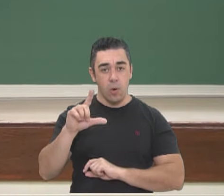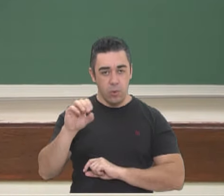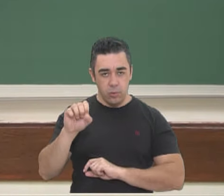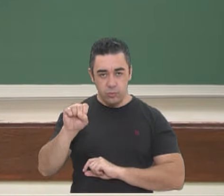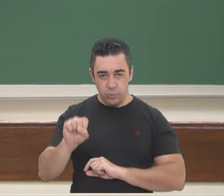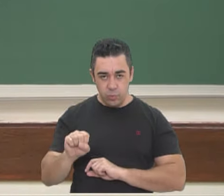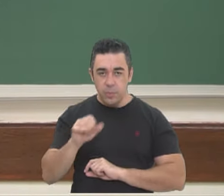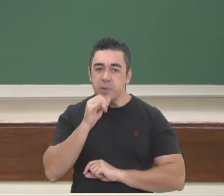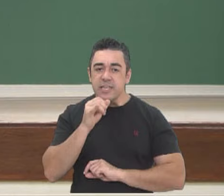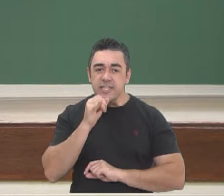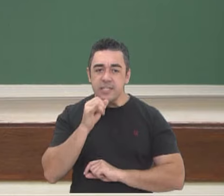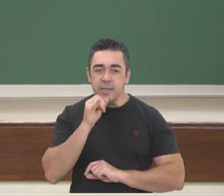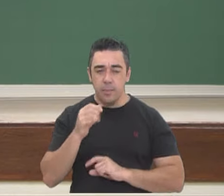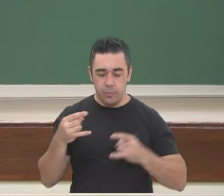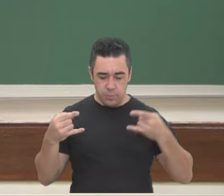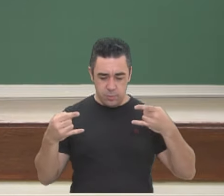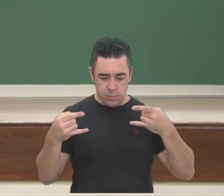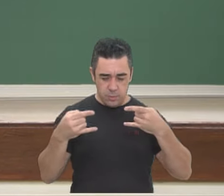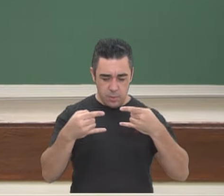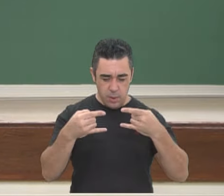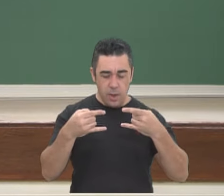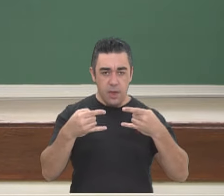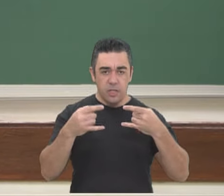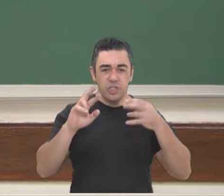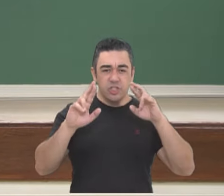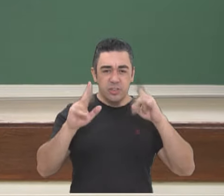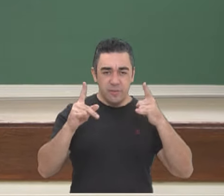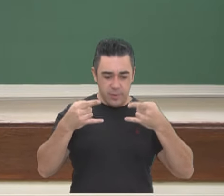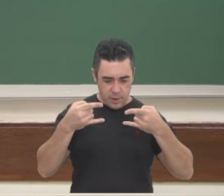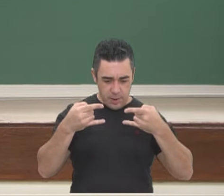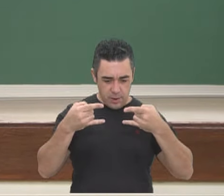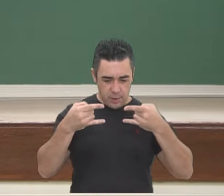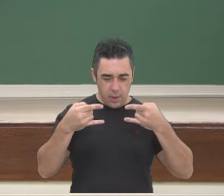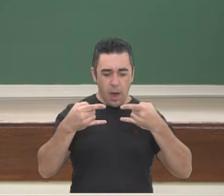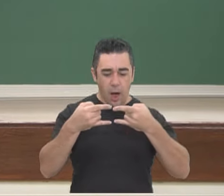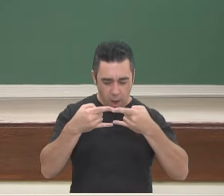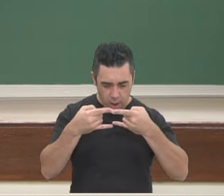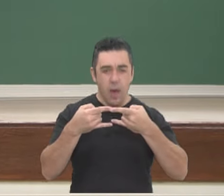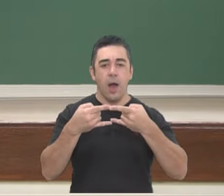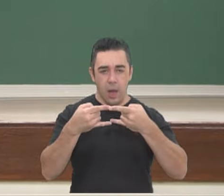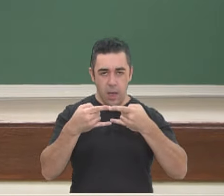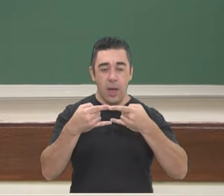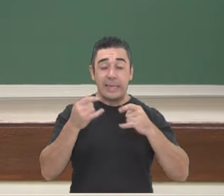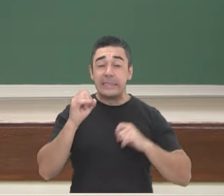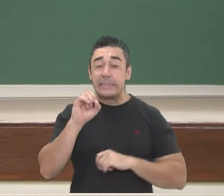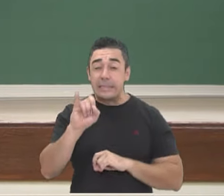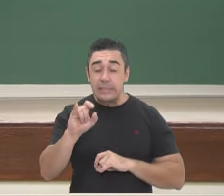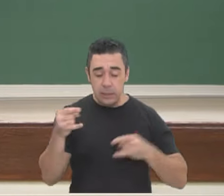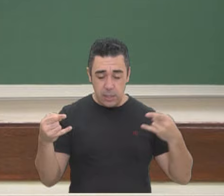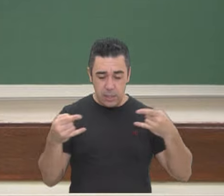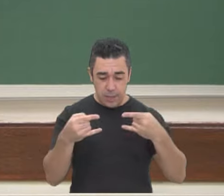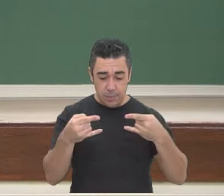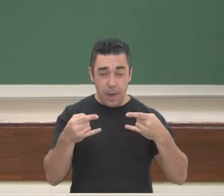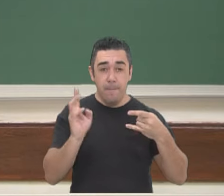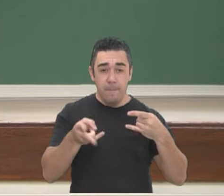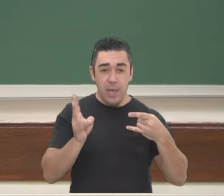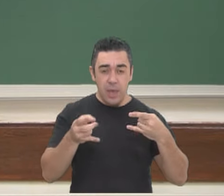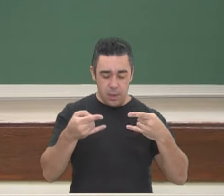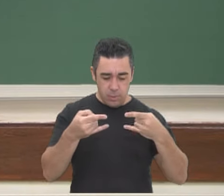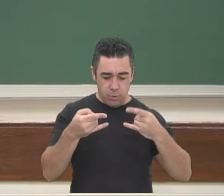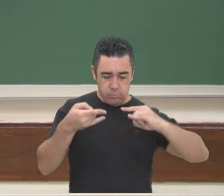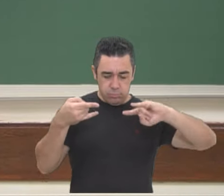têm cargas opostas que acontecem mesmo com eles atração esse eu aproximar dois ímãs